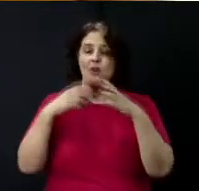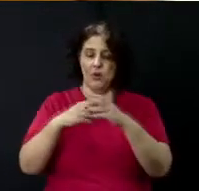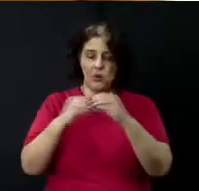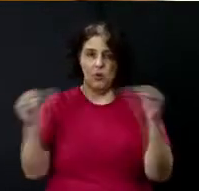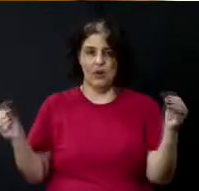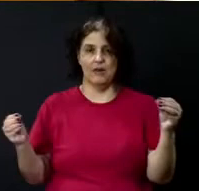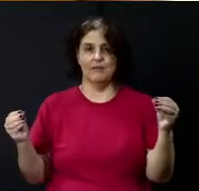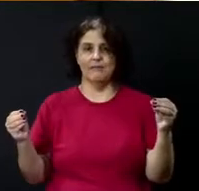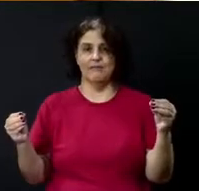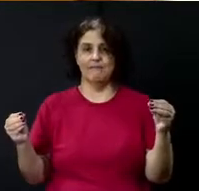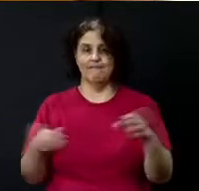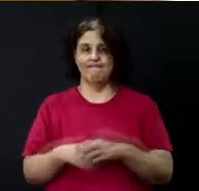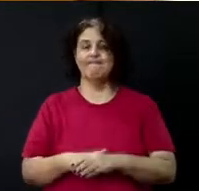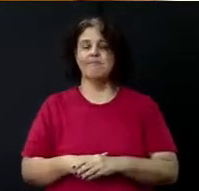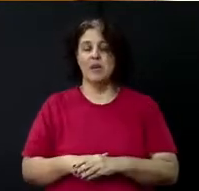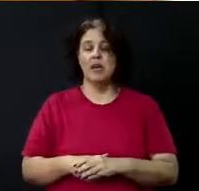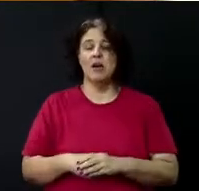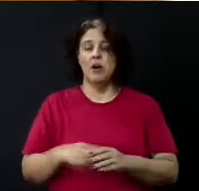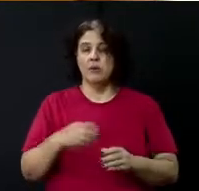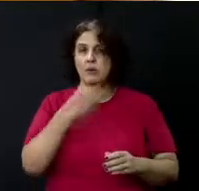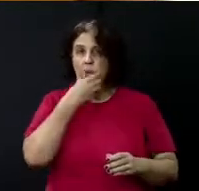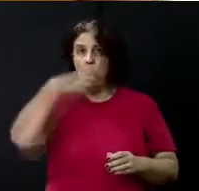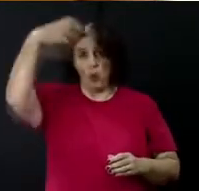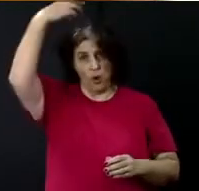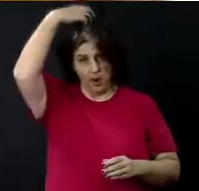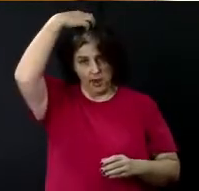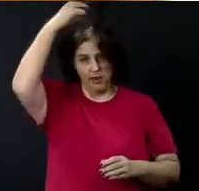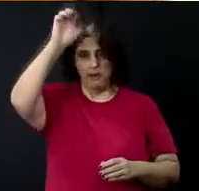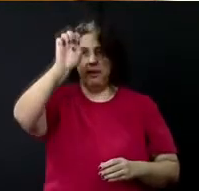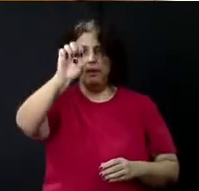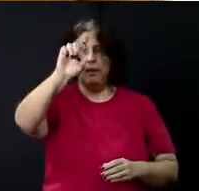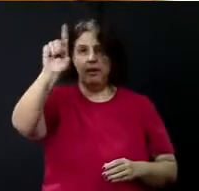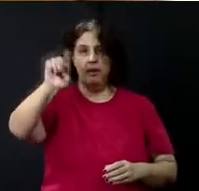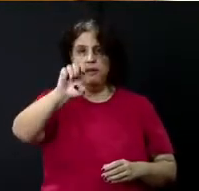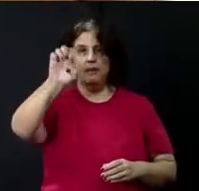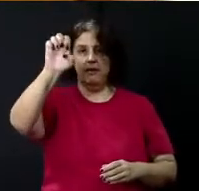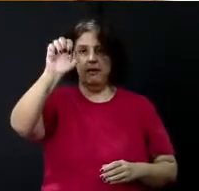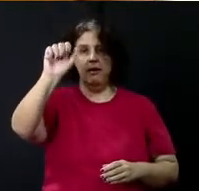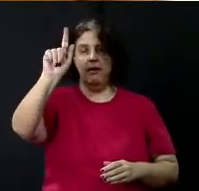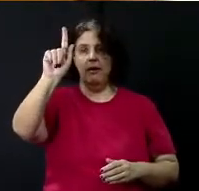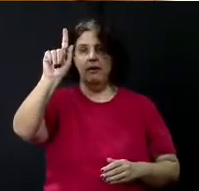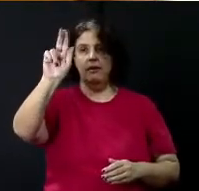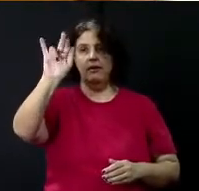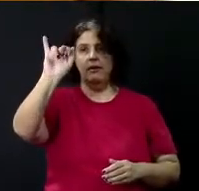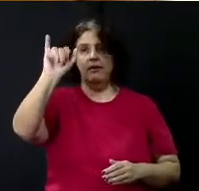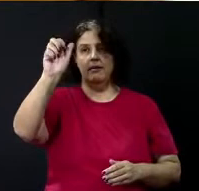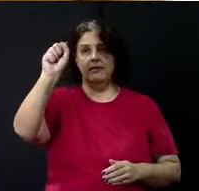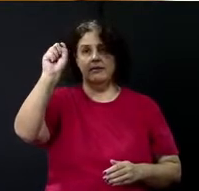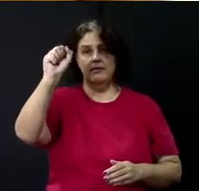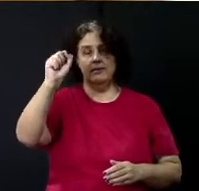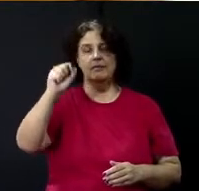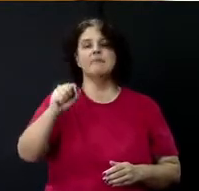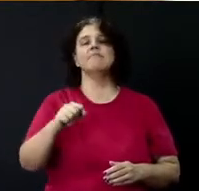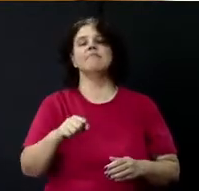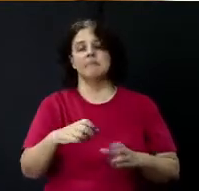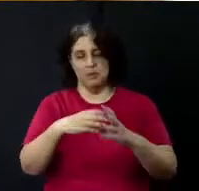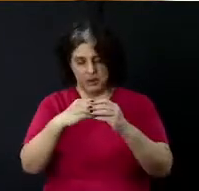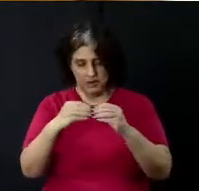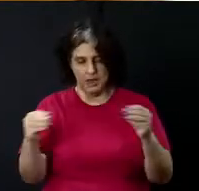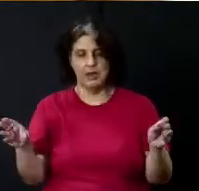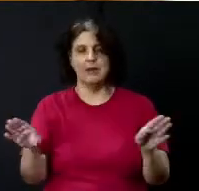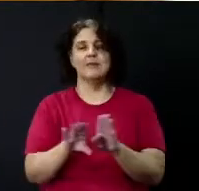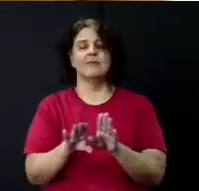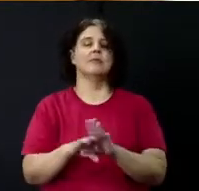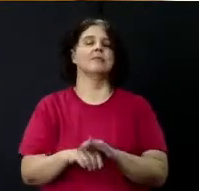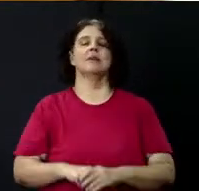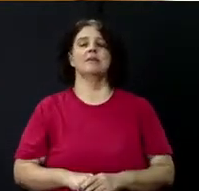chamado Ezequias, que também foi curado para viver um tempo mais. Nós temos algumas pessoas